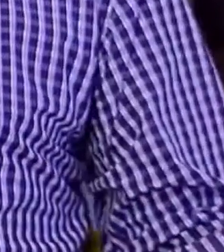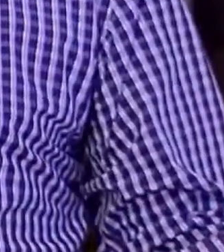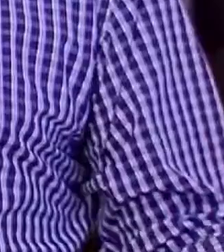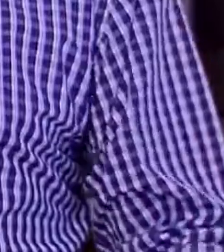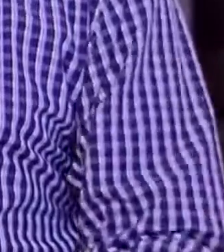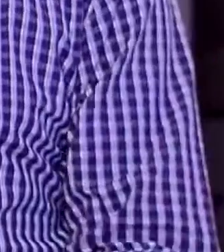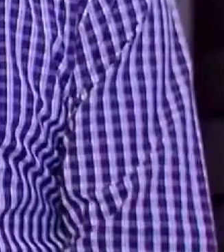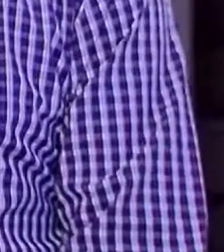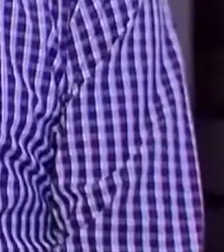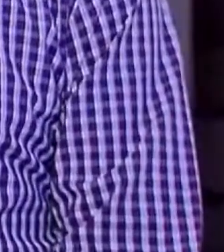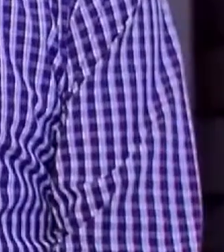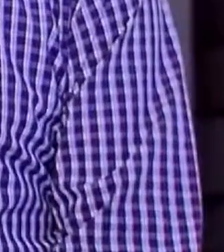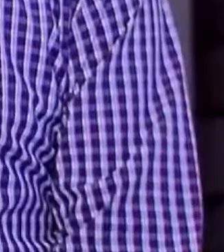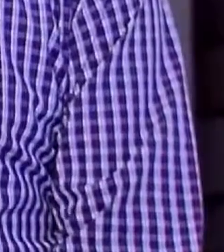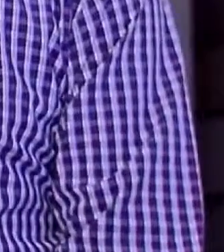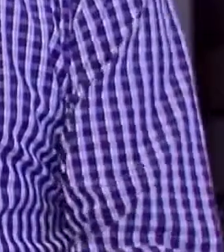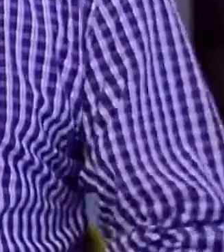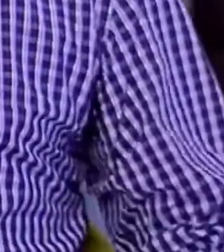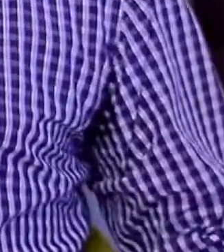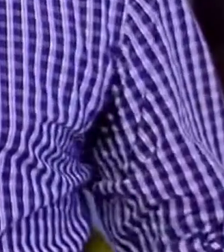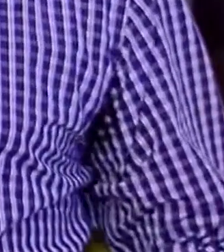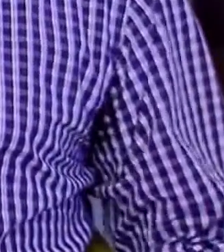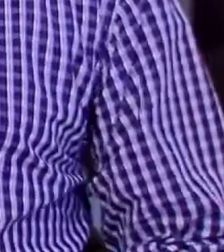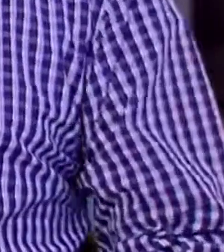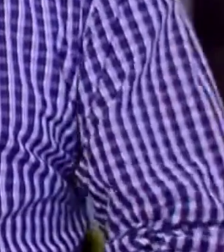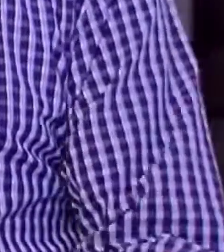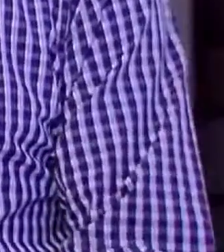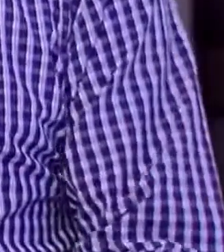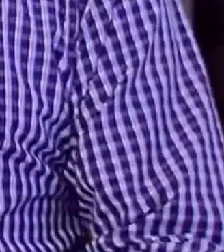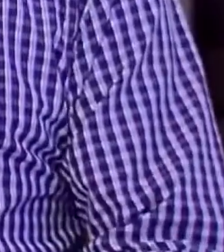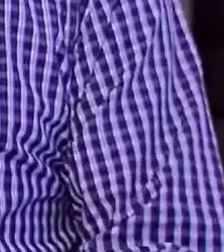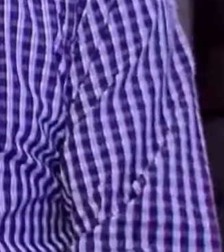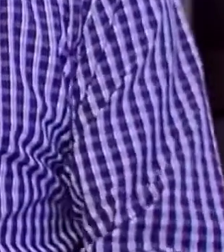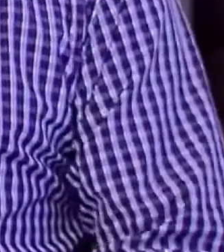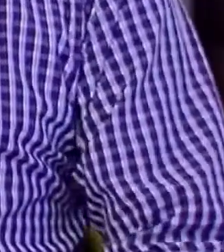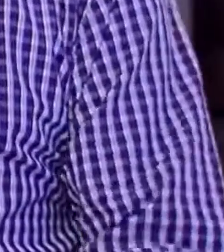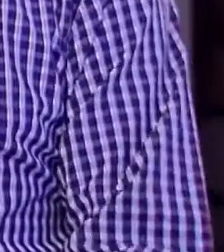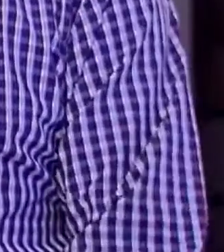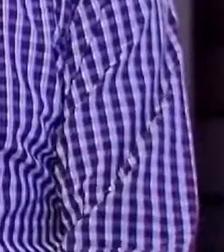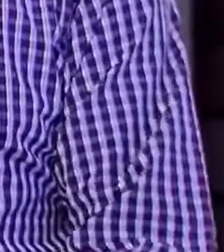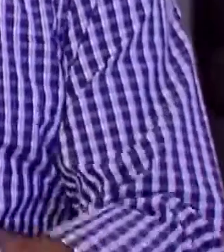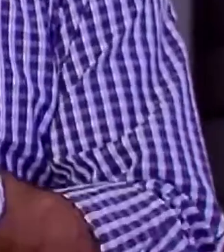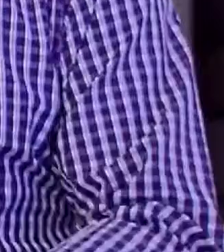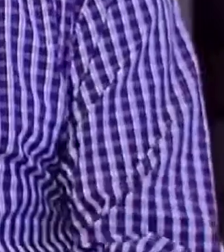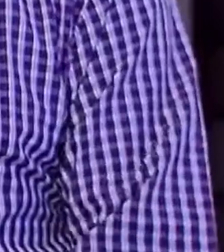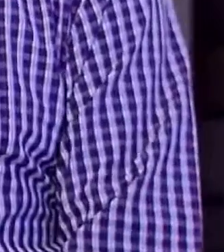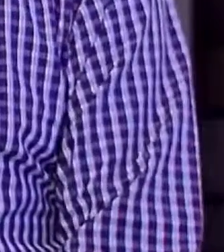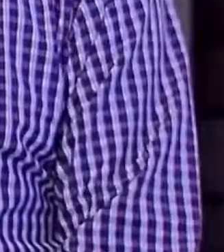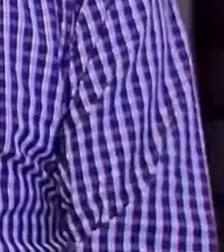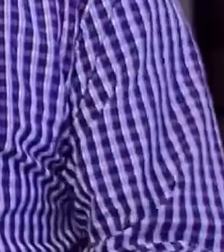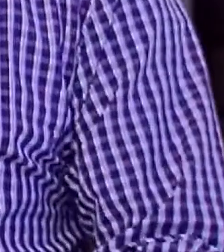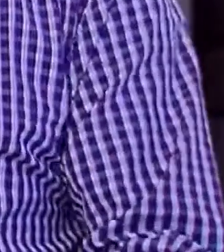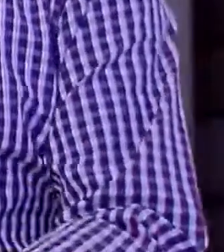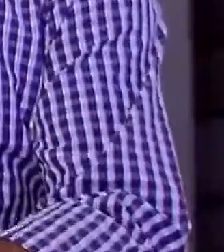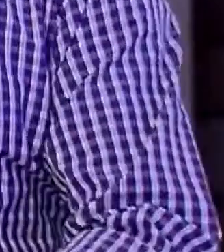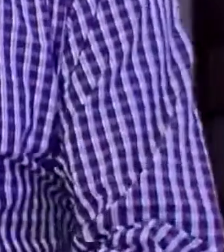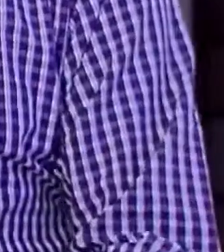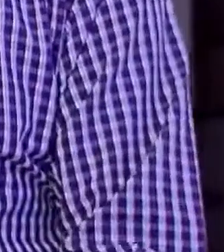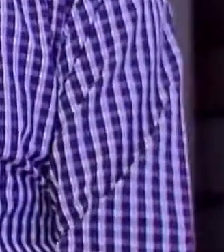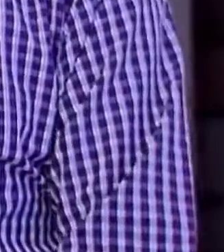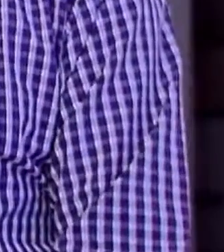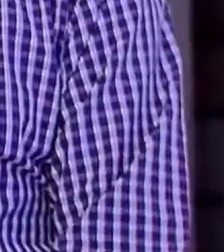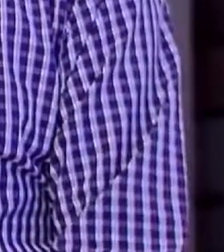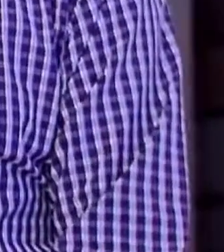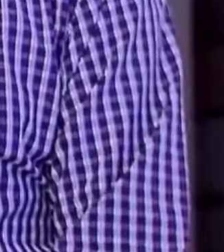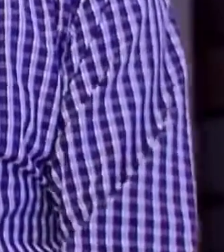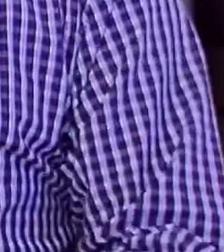é realmente se tornar inadimplente. Porque ela não vai sacrificar a família, nem ele, para deixar de viver por conta disso. A vida dele é muito mais importante